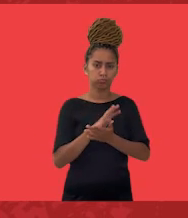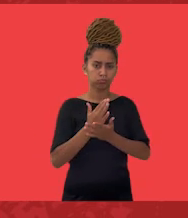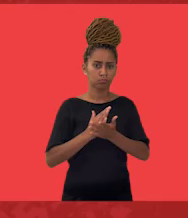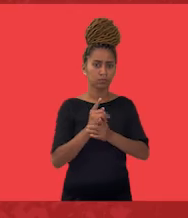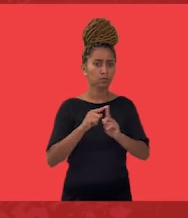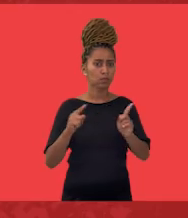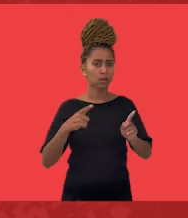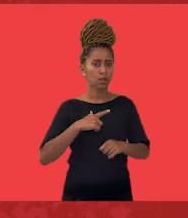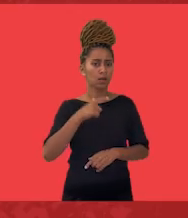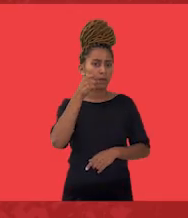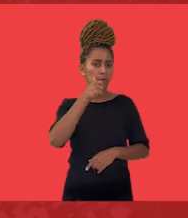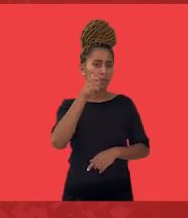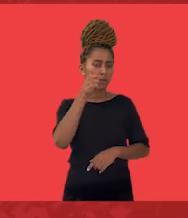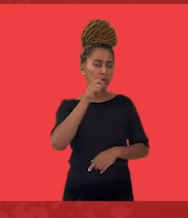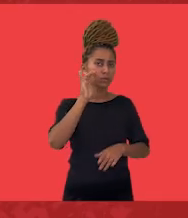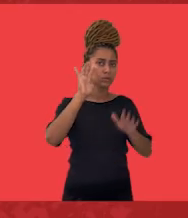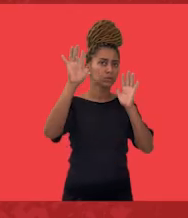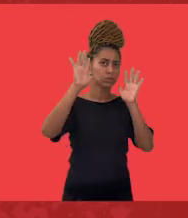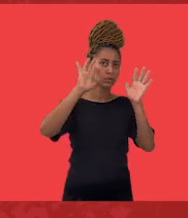laço que enfeita o cartão postal,